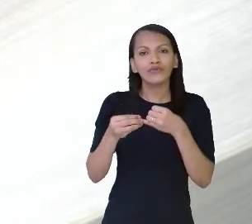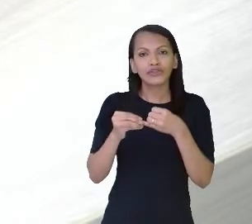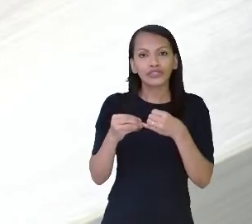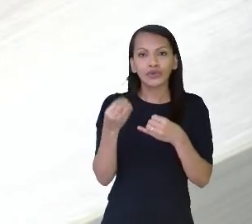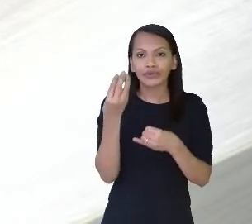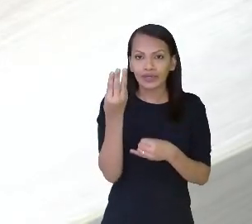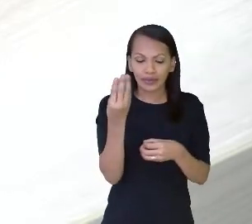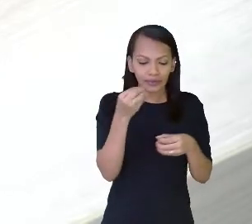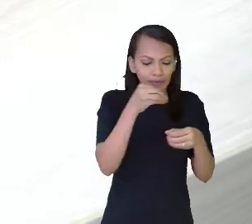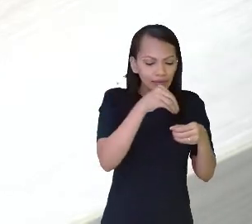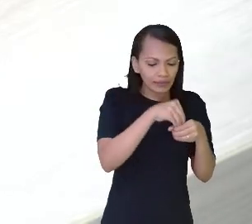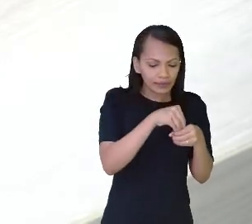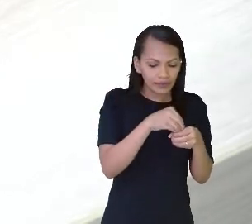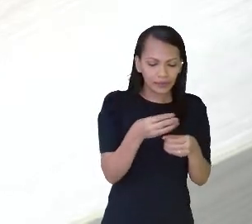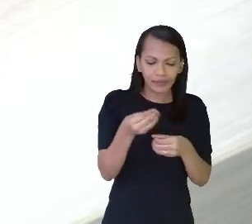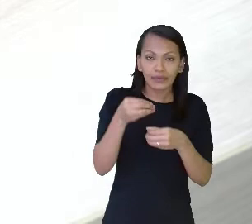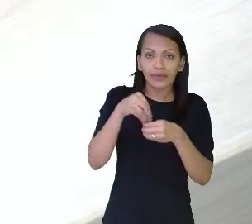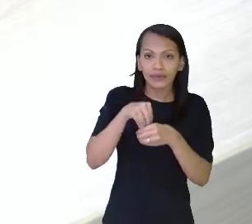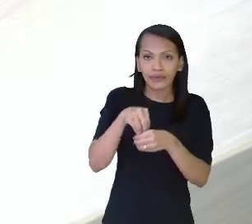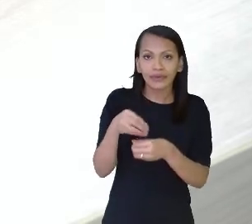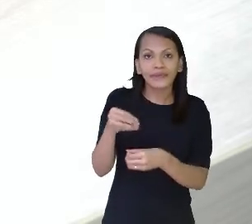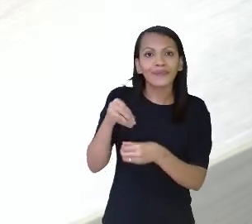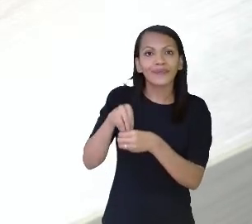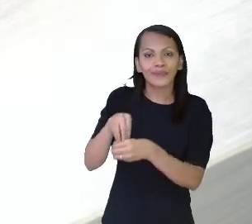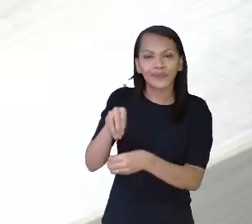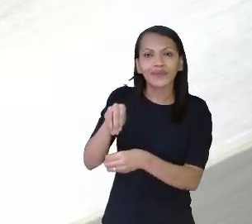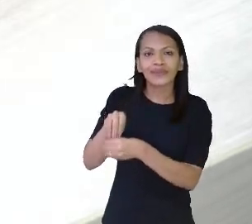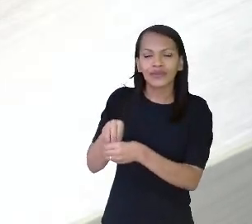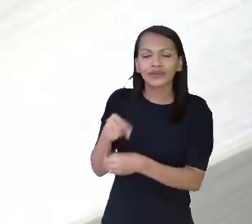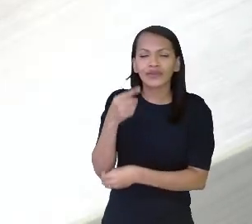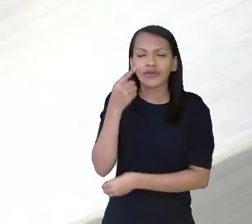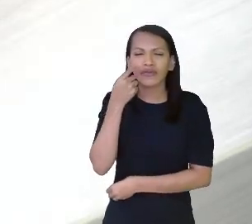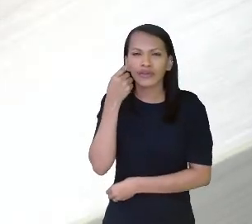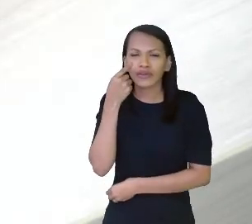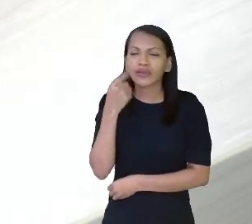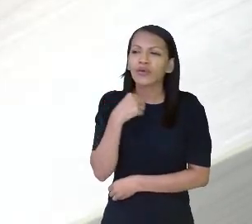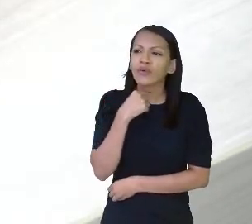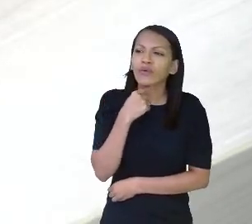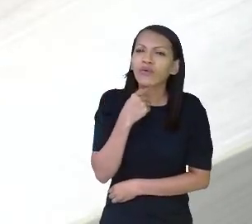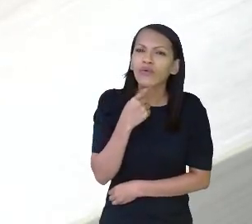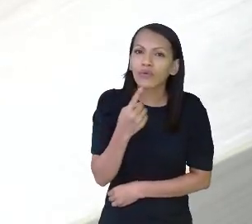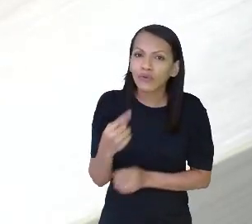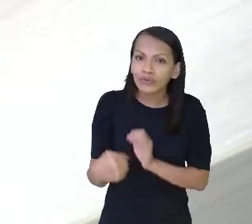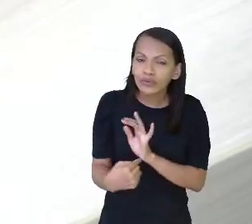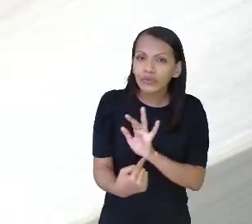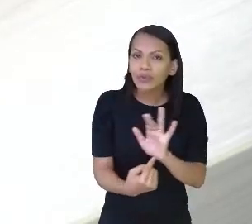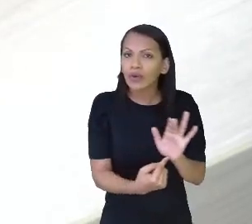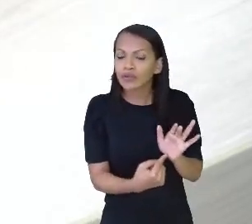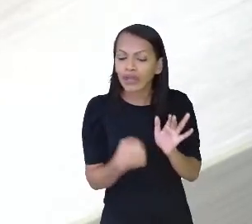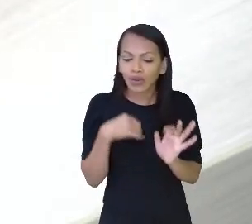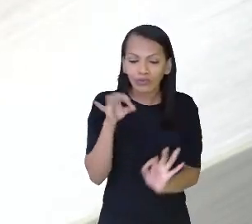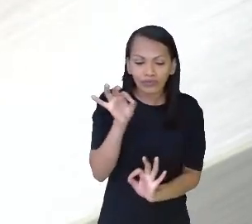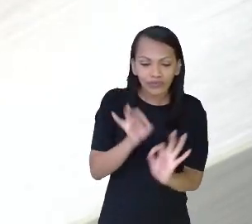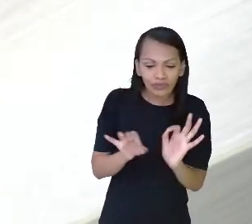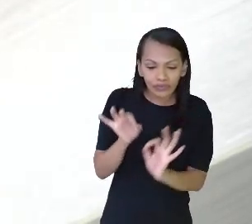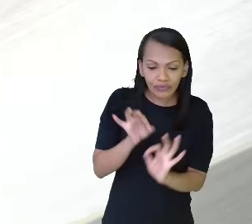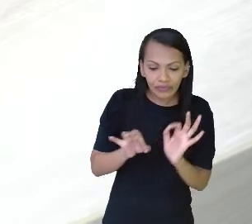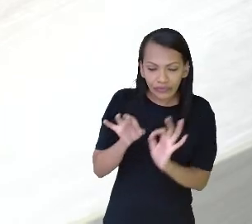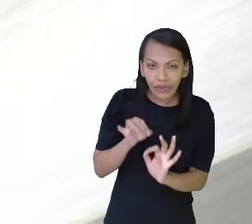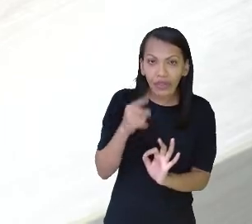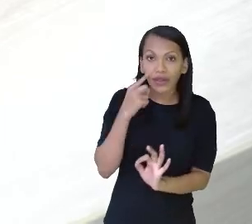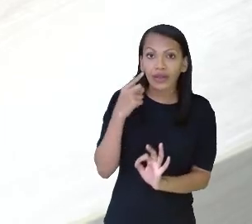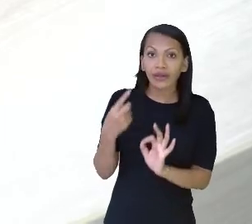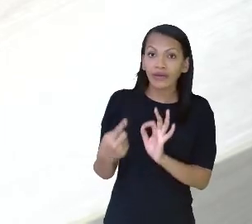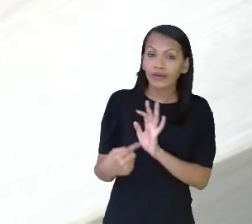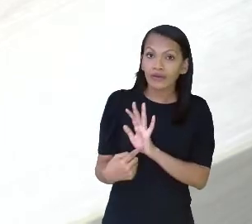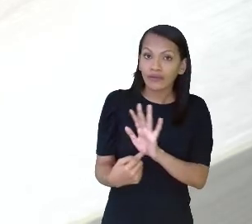Coloquei 3 em cada casinha. Deixa eu ver se eu consigo virar. Deixa eu só ajustar. E eu vou virar para